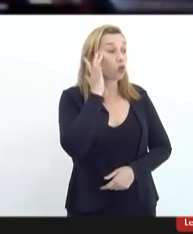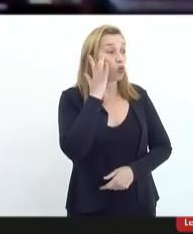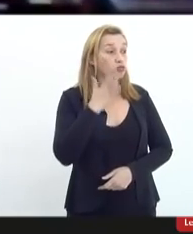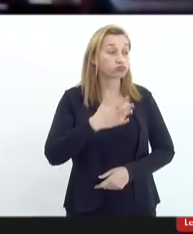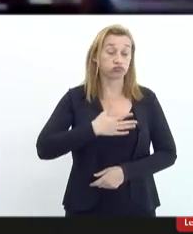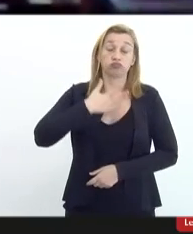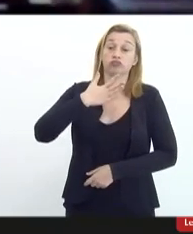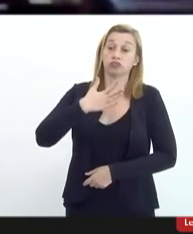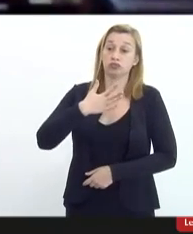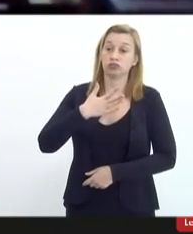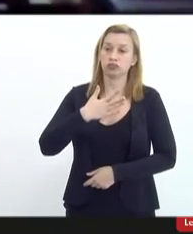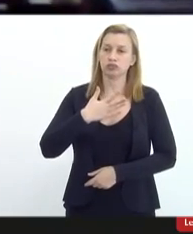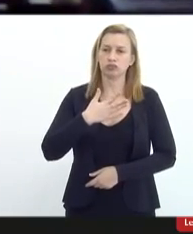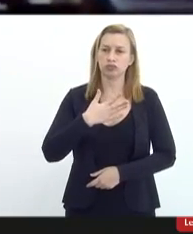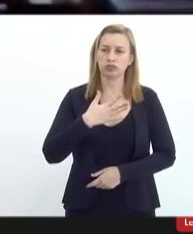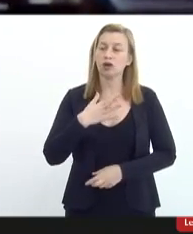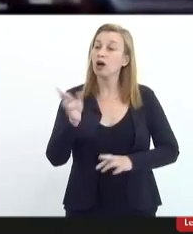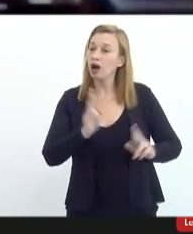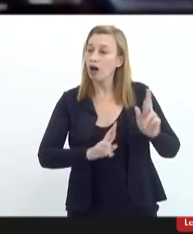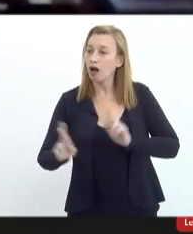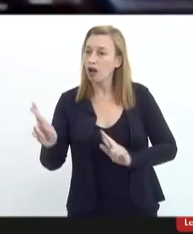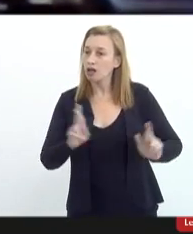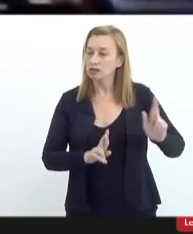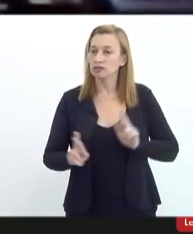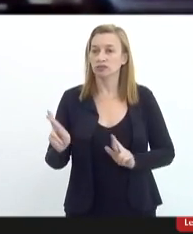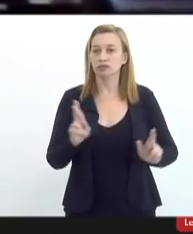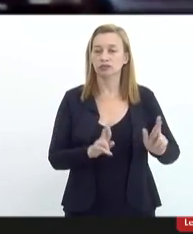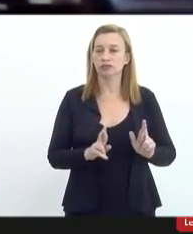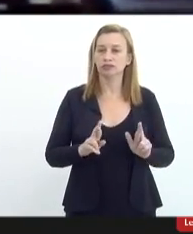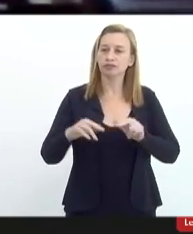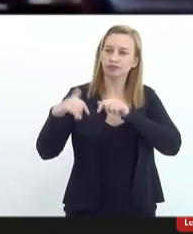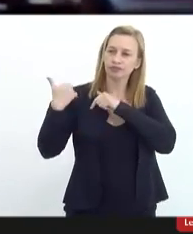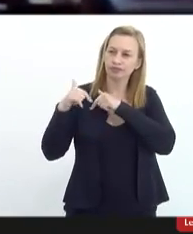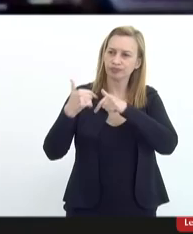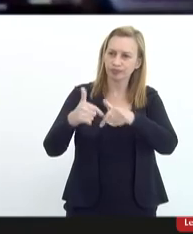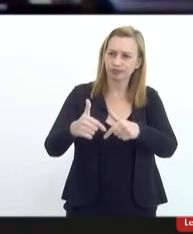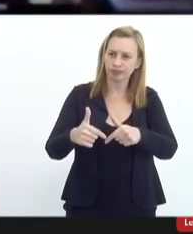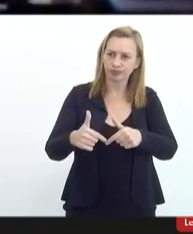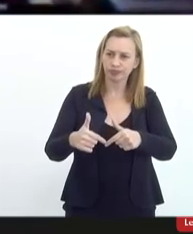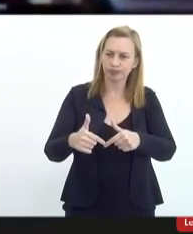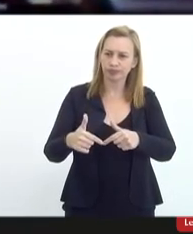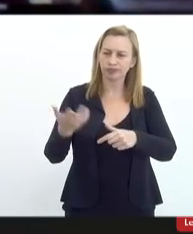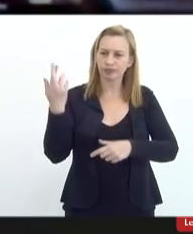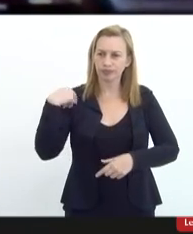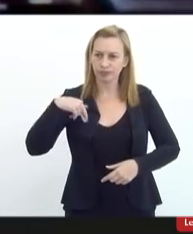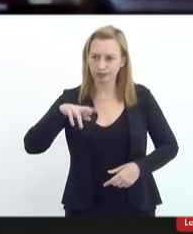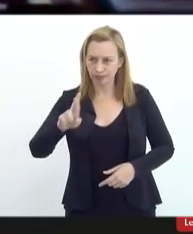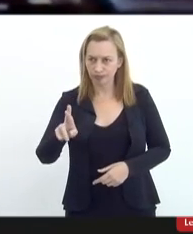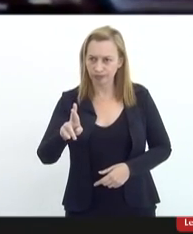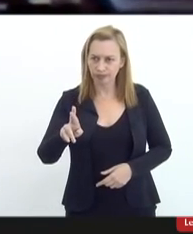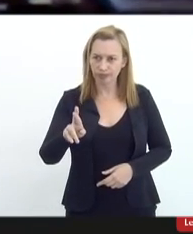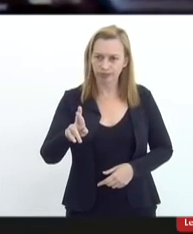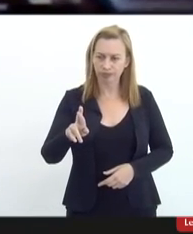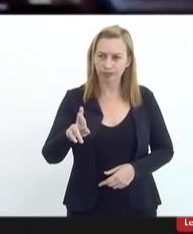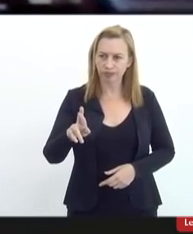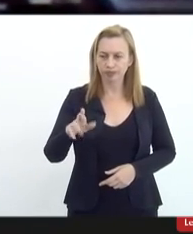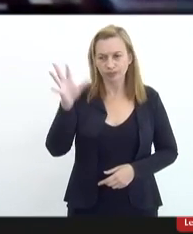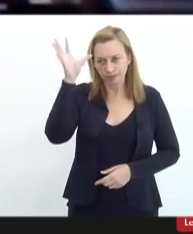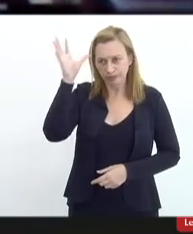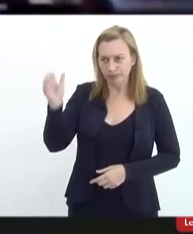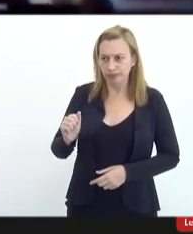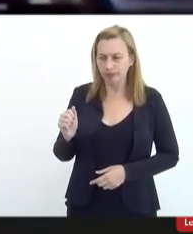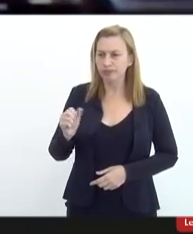assusta muito em relação à tradição das religiões africanas